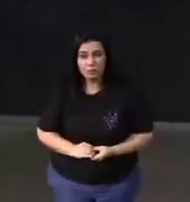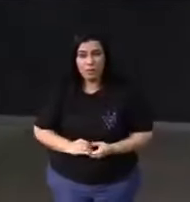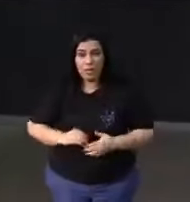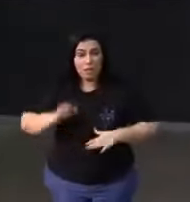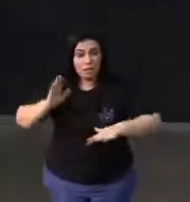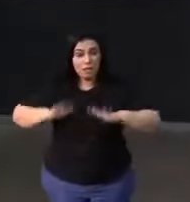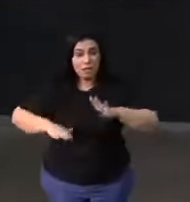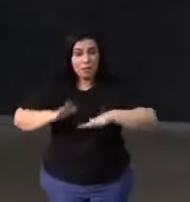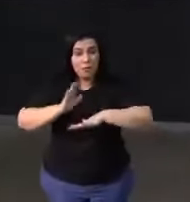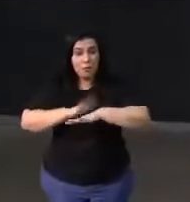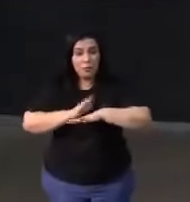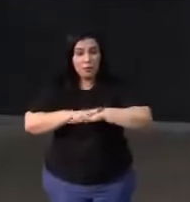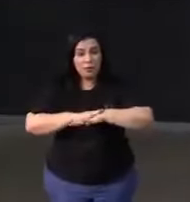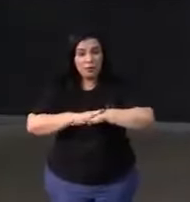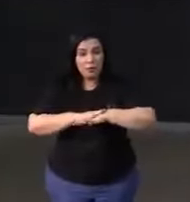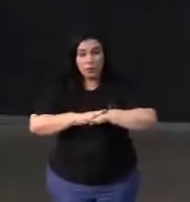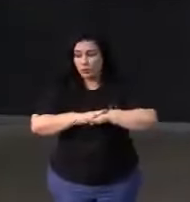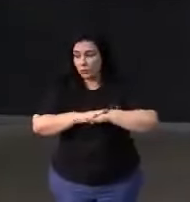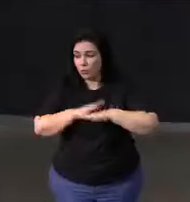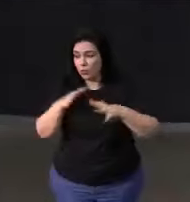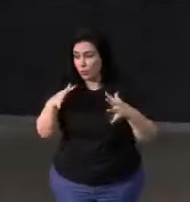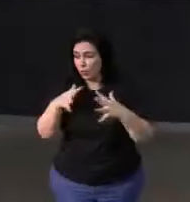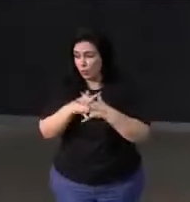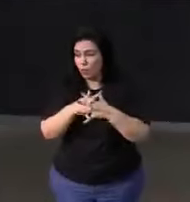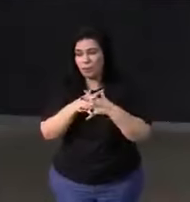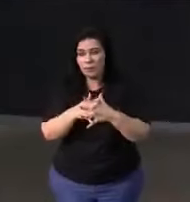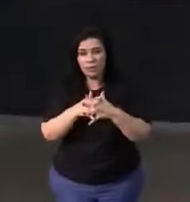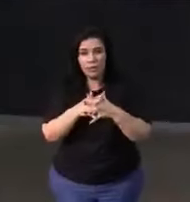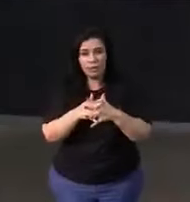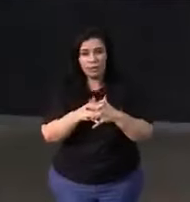esteja vivendo um vale, ou quem sabe,